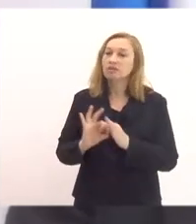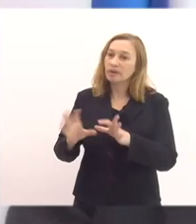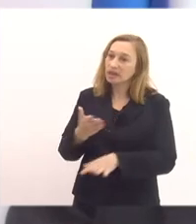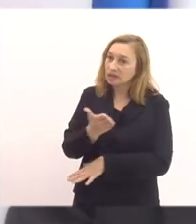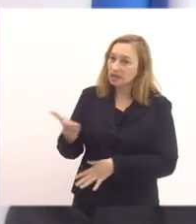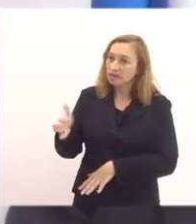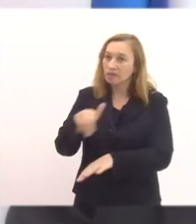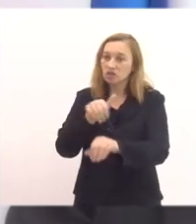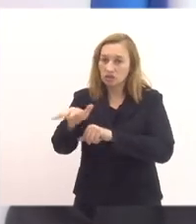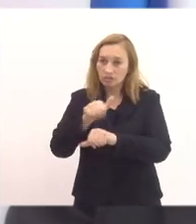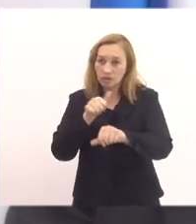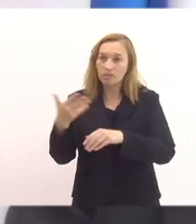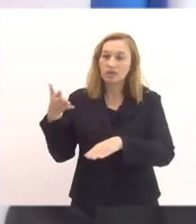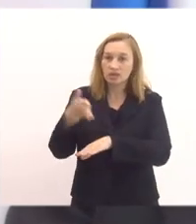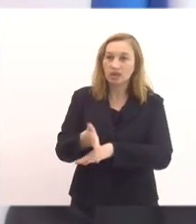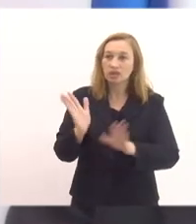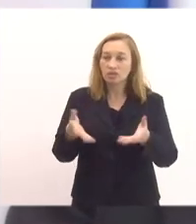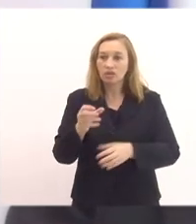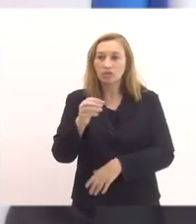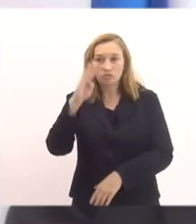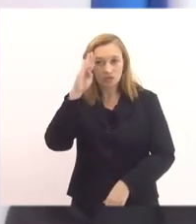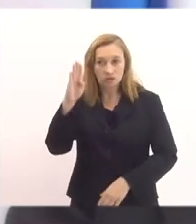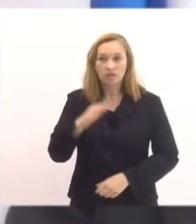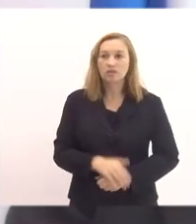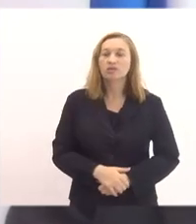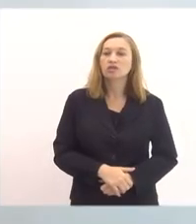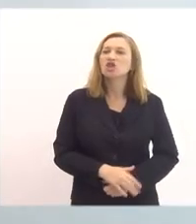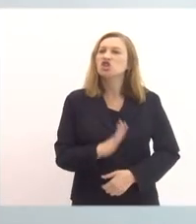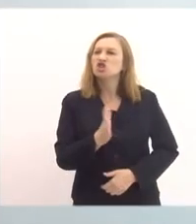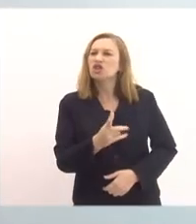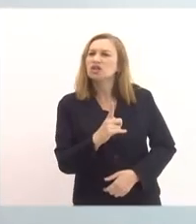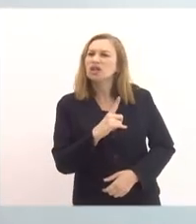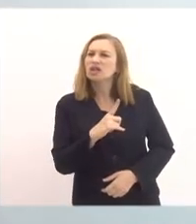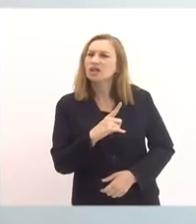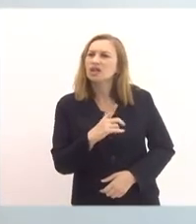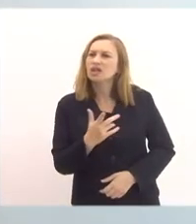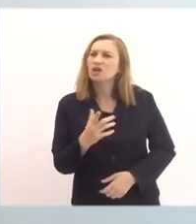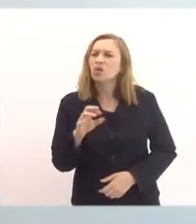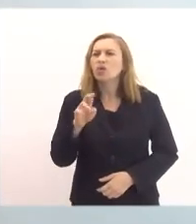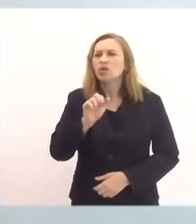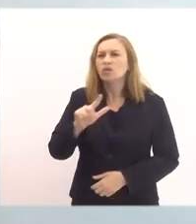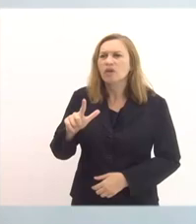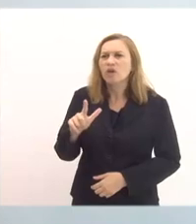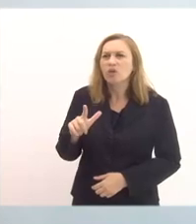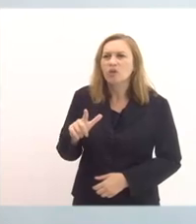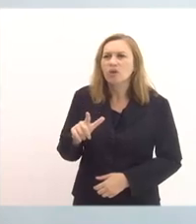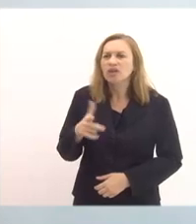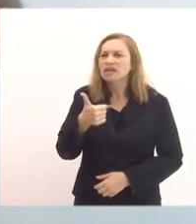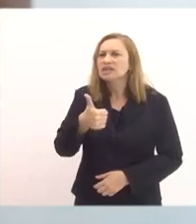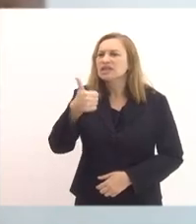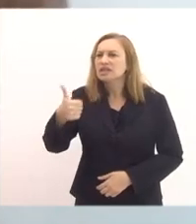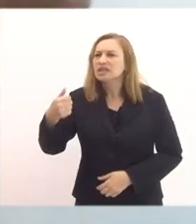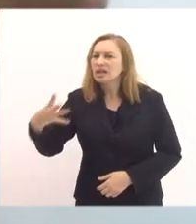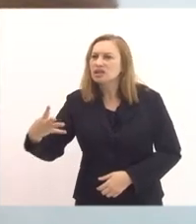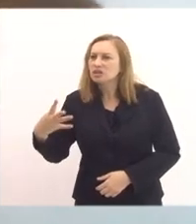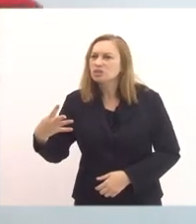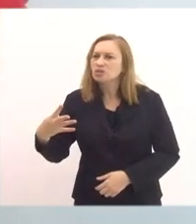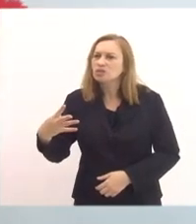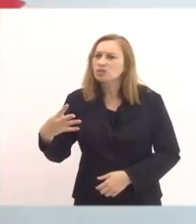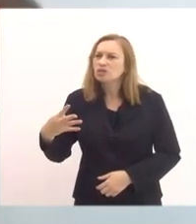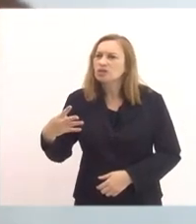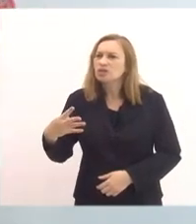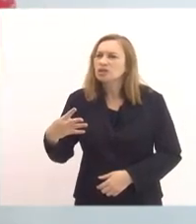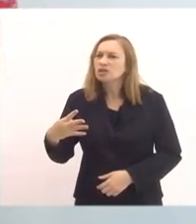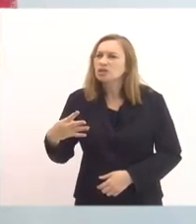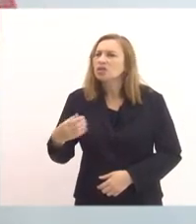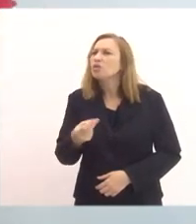para chamar para o ingresso na carreira como soldado. Entendi. E já teria, de repente, com o coronel, já teria dessas 114 a distinção das